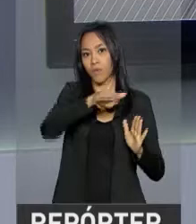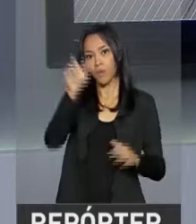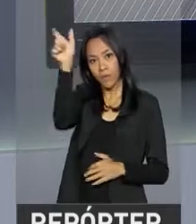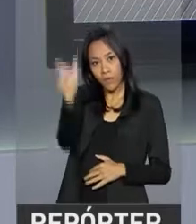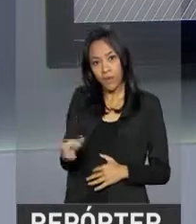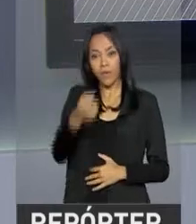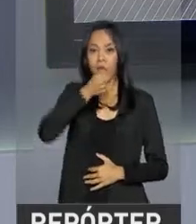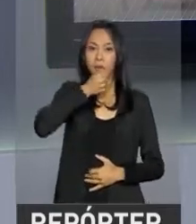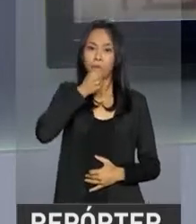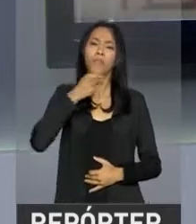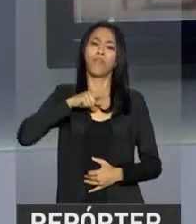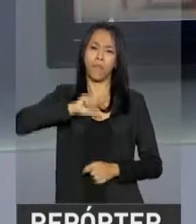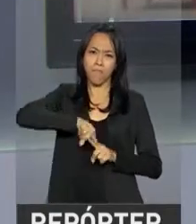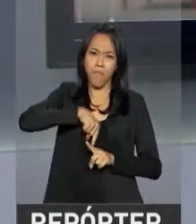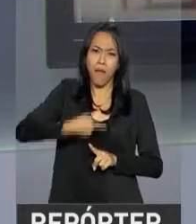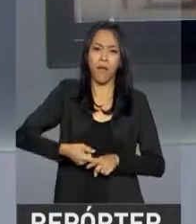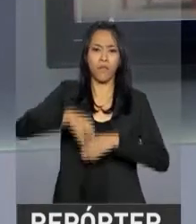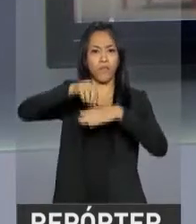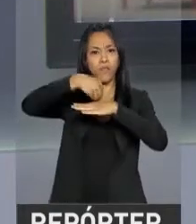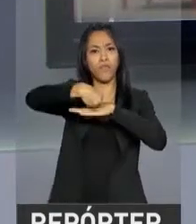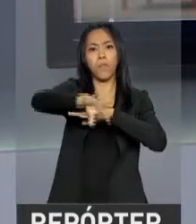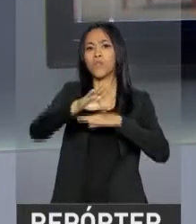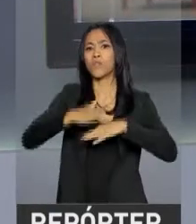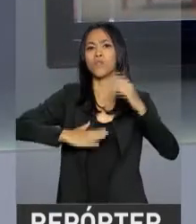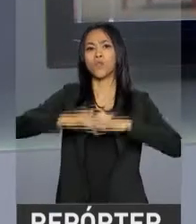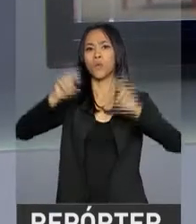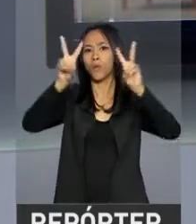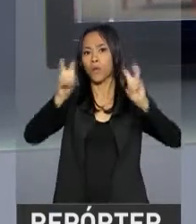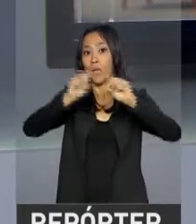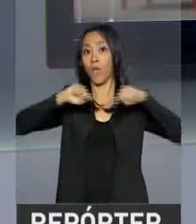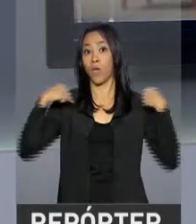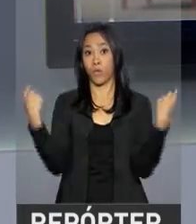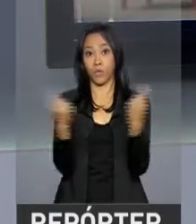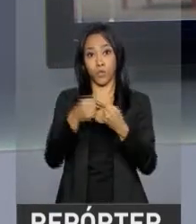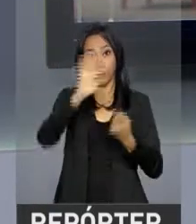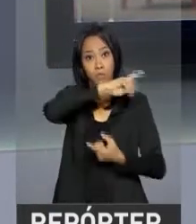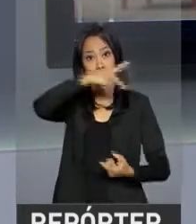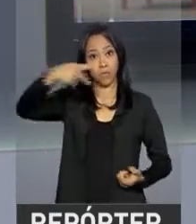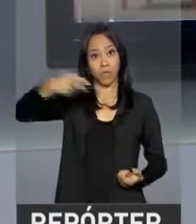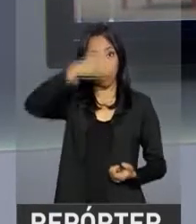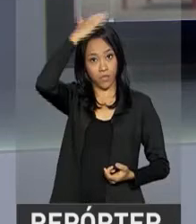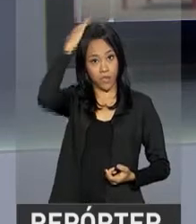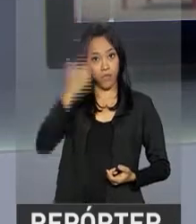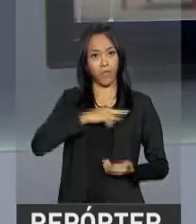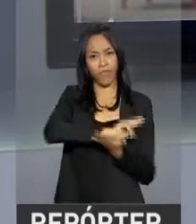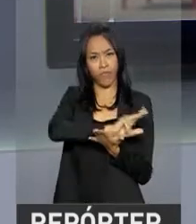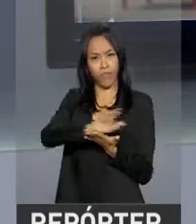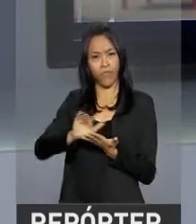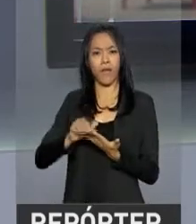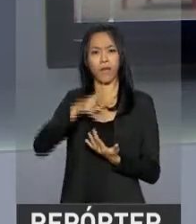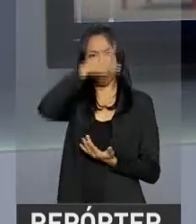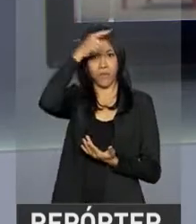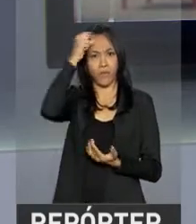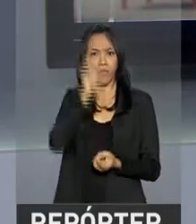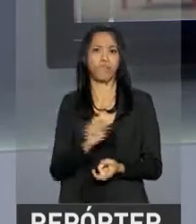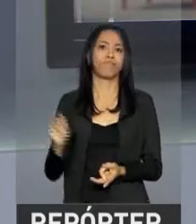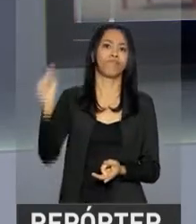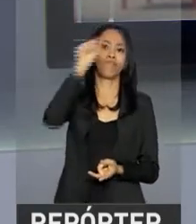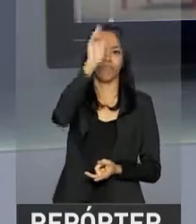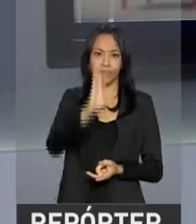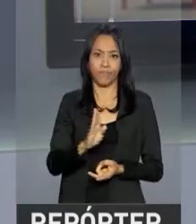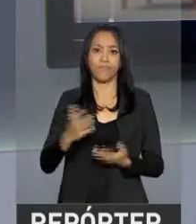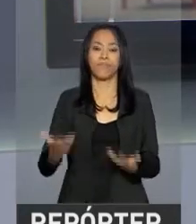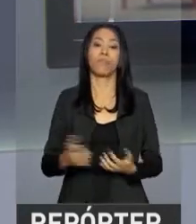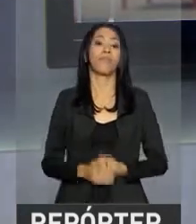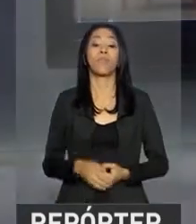Ney Pereira tem mais informações sobre a reunião do presidente Michel Temer com prefeitos. Olá, Ney, é com você. Oi,